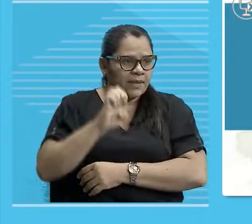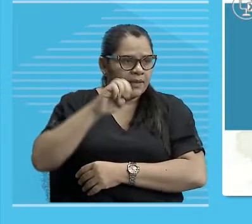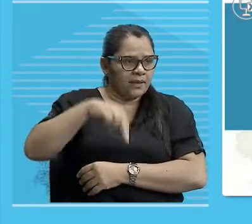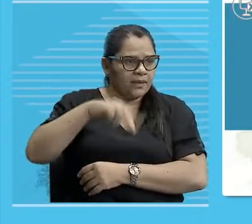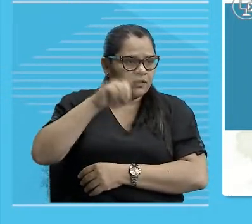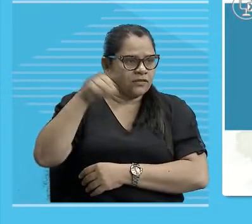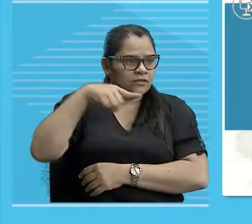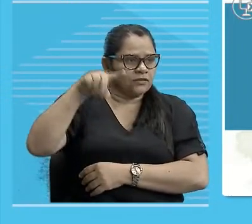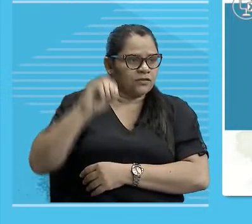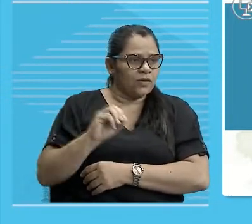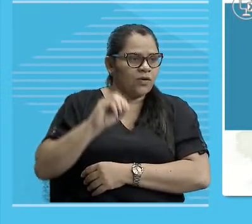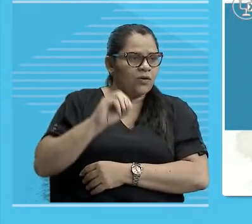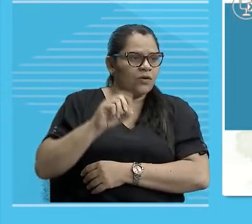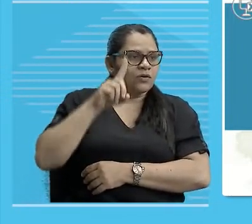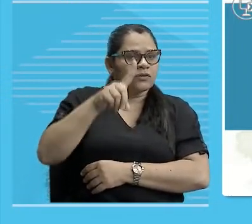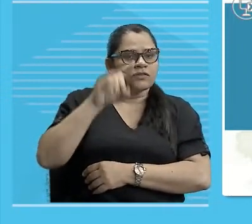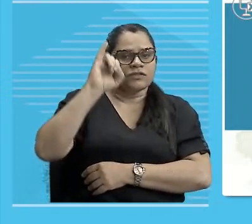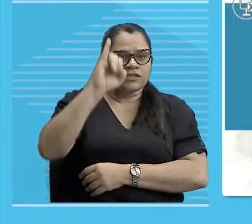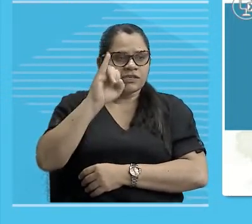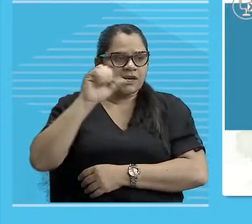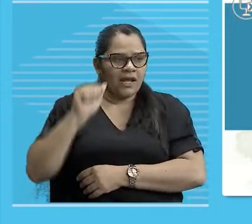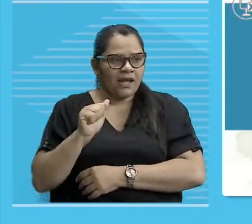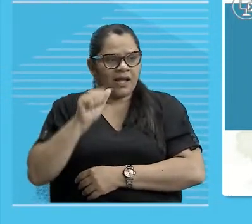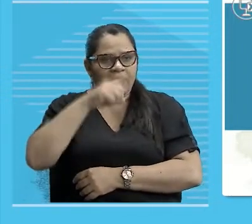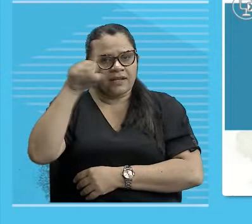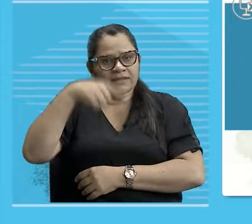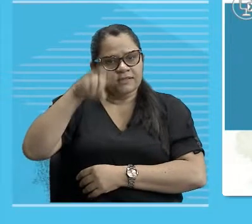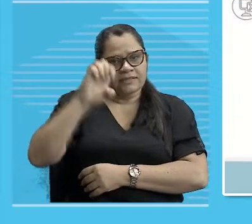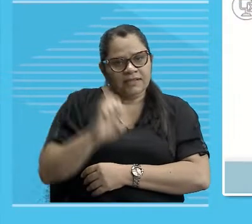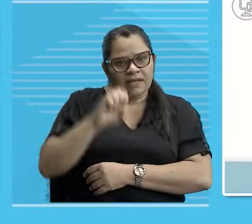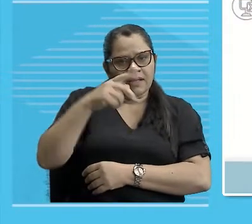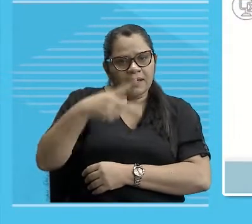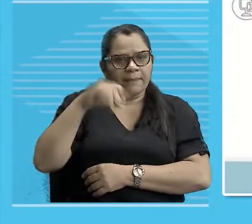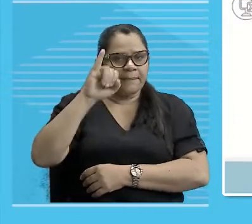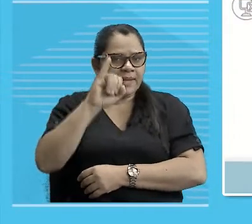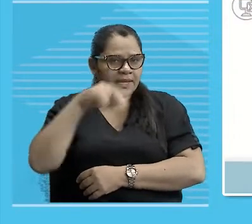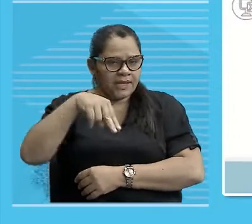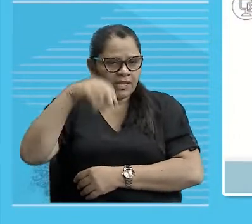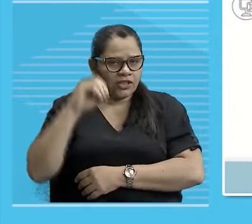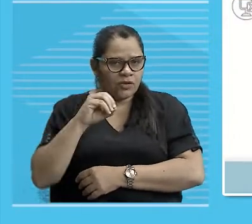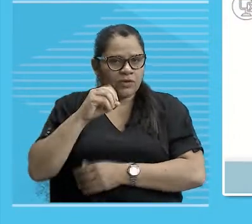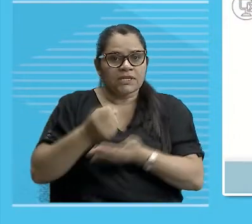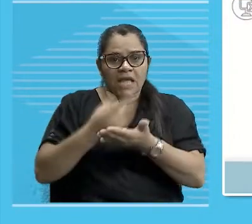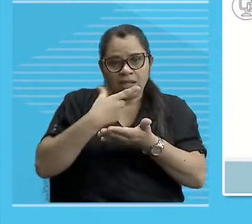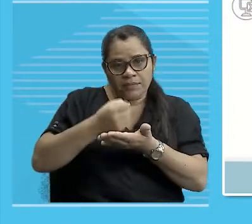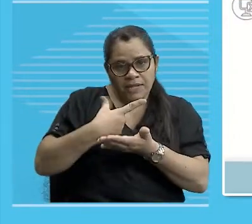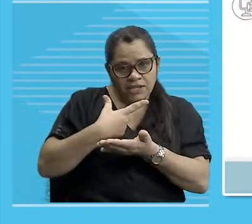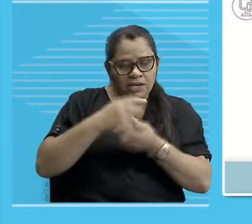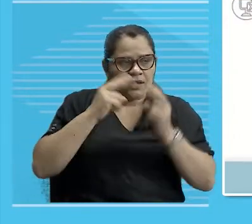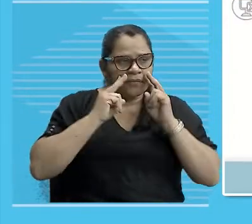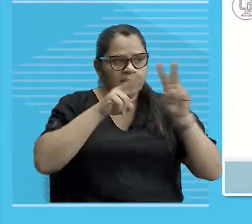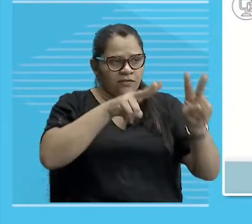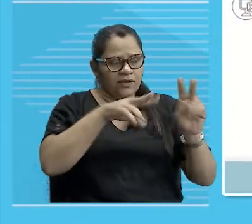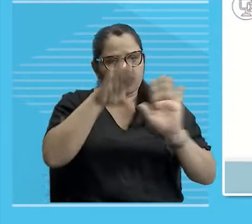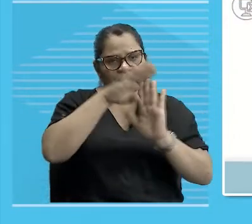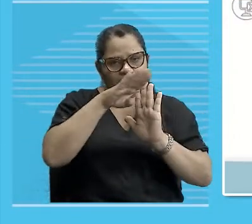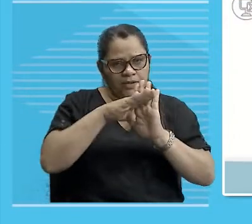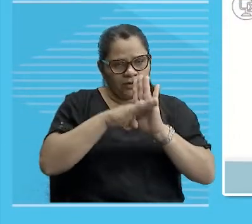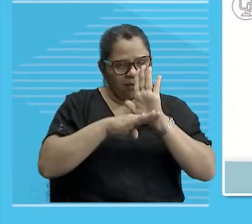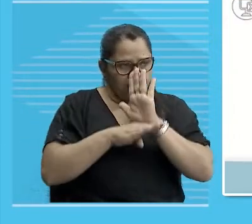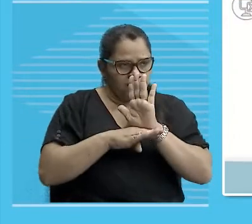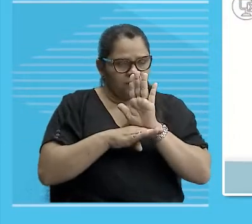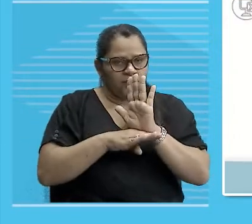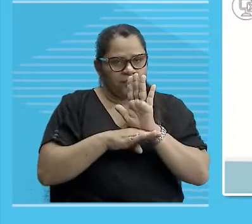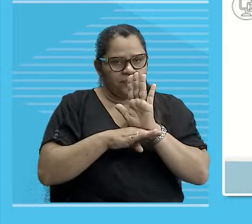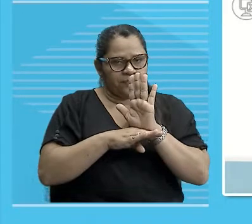isso. Mas você vai já saber. Muito bem. Olha o nosso roteirinho aí,